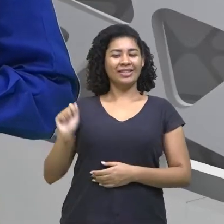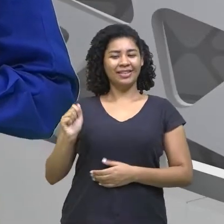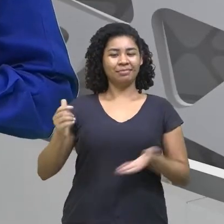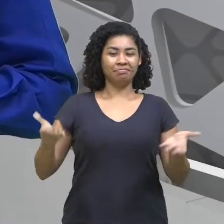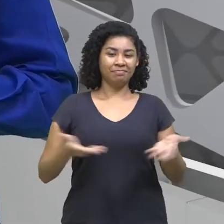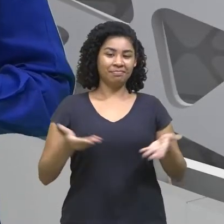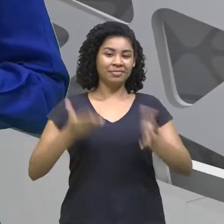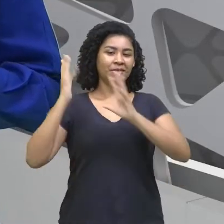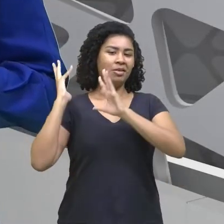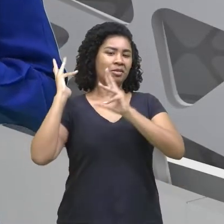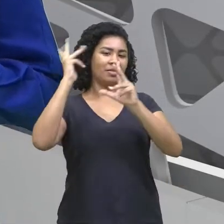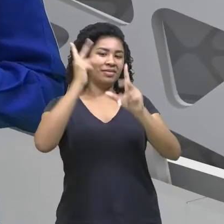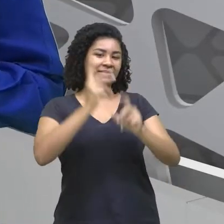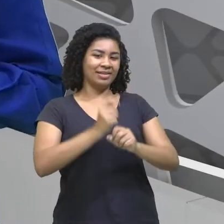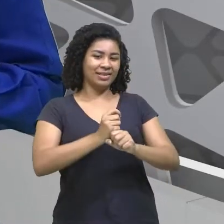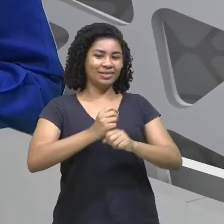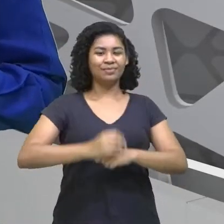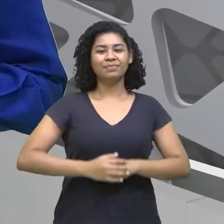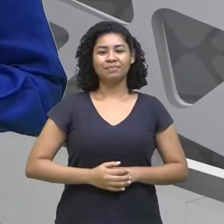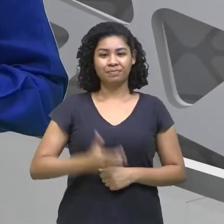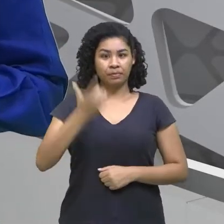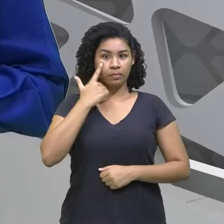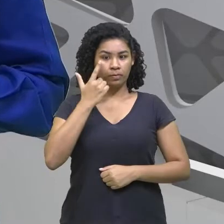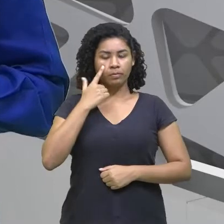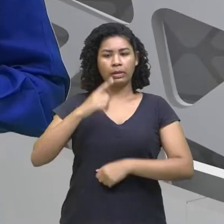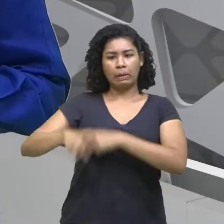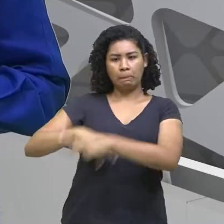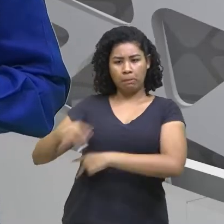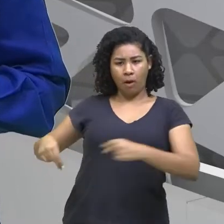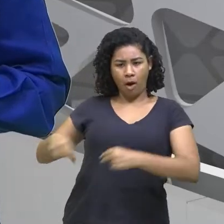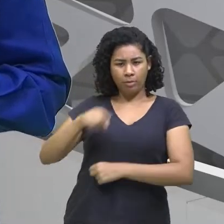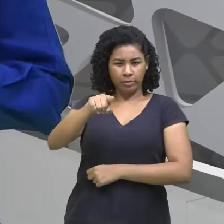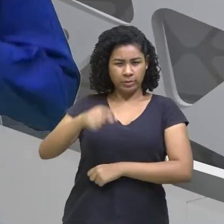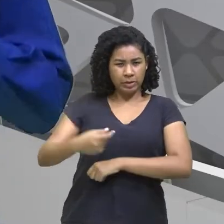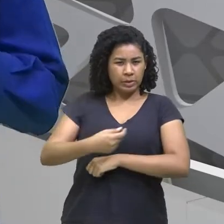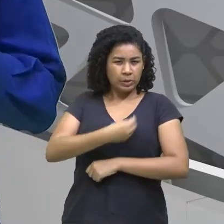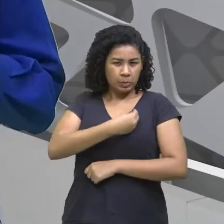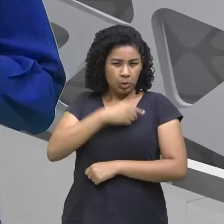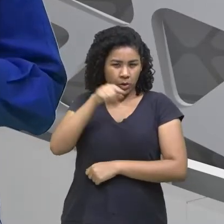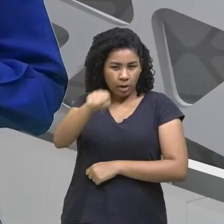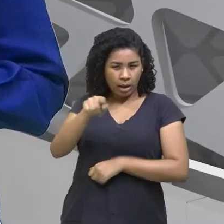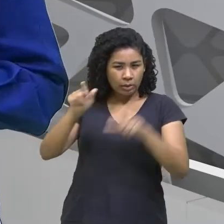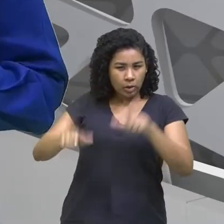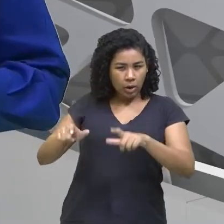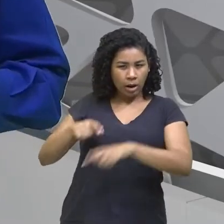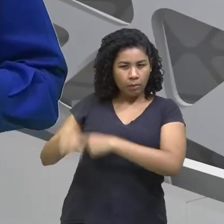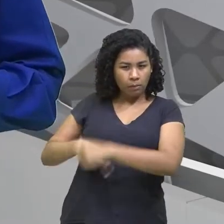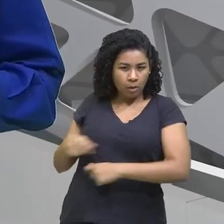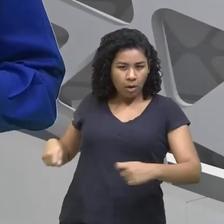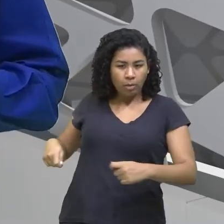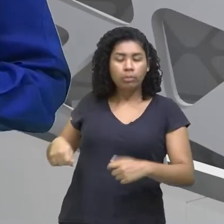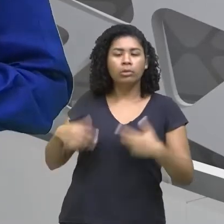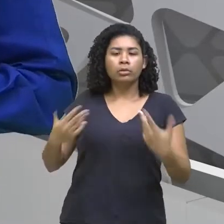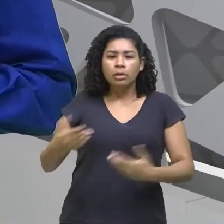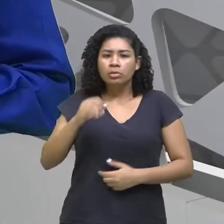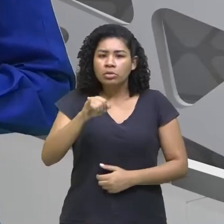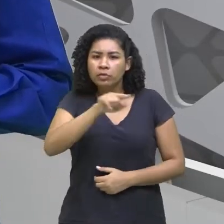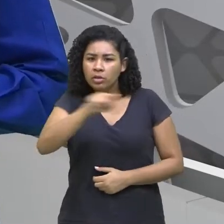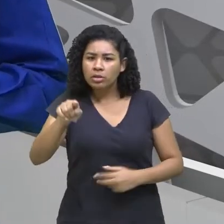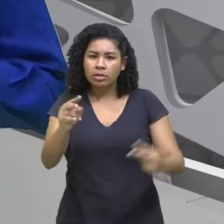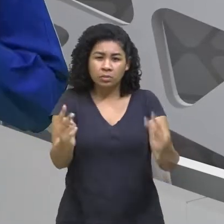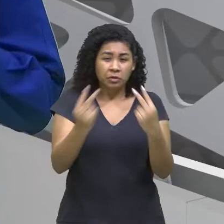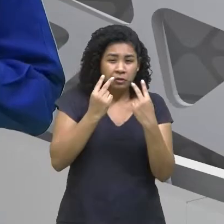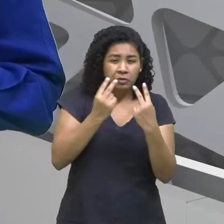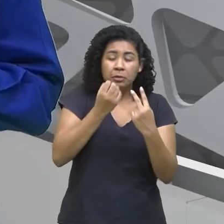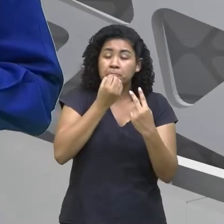certo? Olha, quero dar um recadinho para Borba. Borba, se vocês estiverem enxergando a gente, já vendo direitinho, avise aqui no chat, tá?